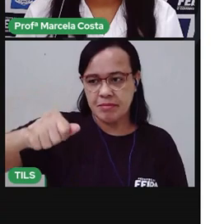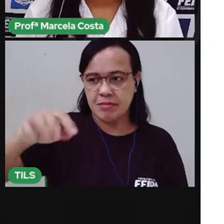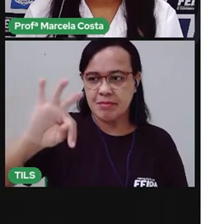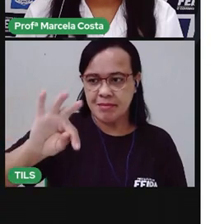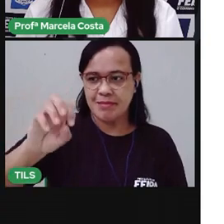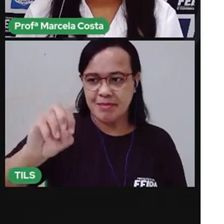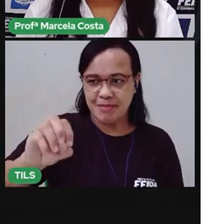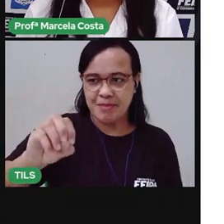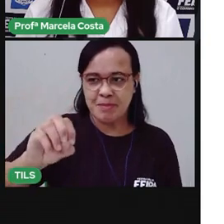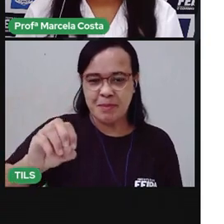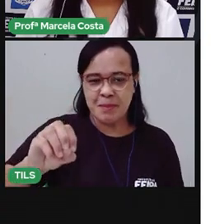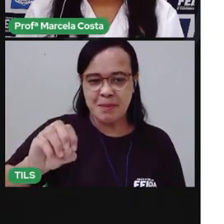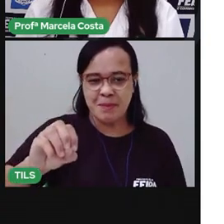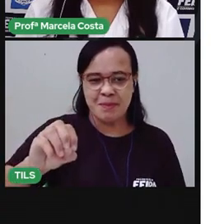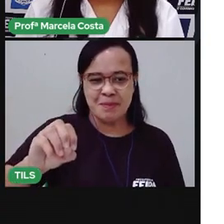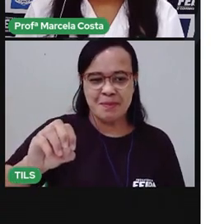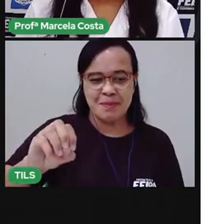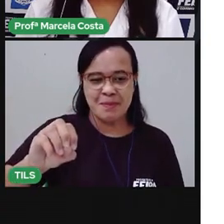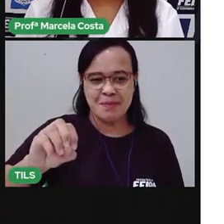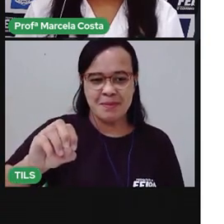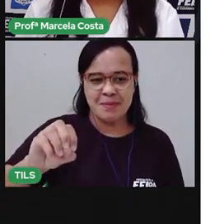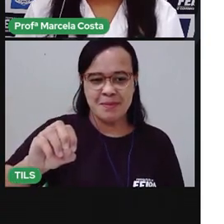E aí